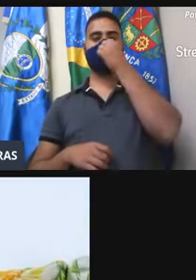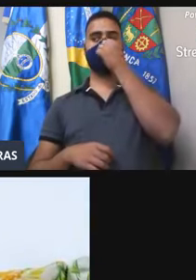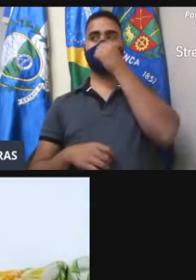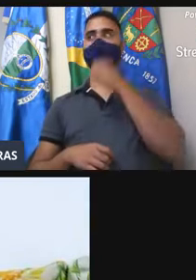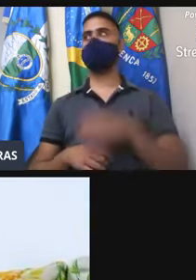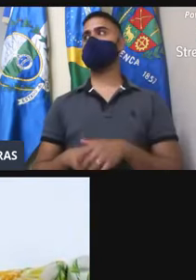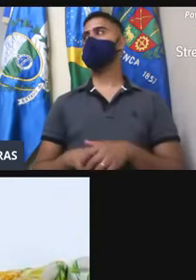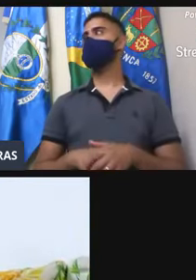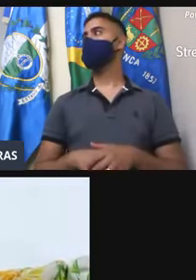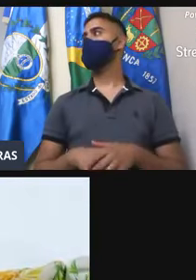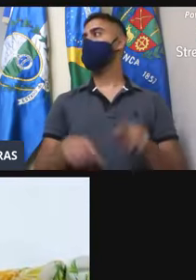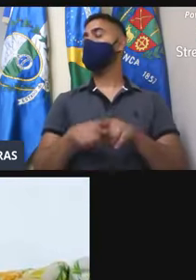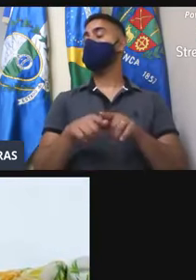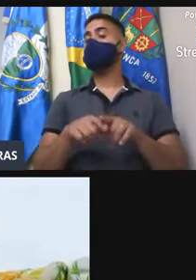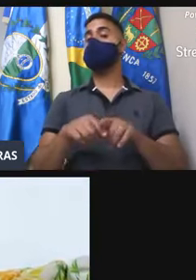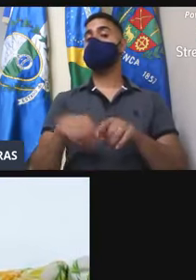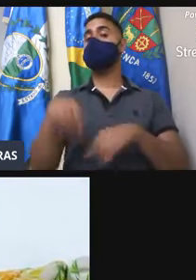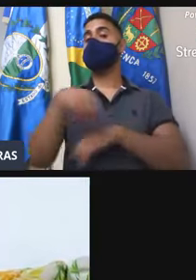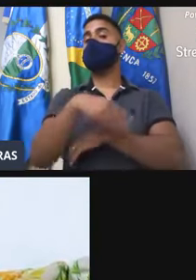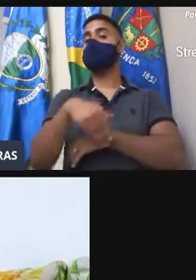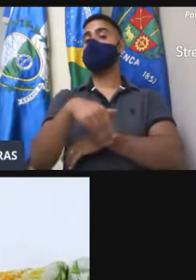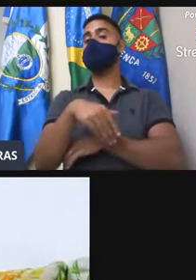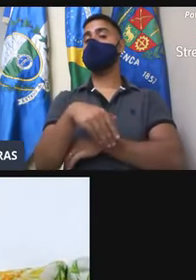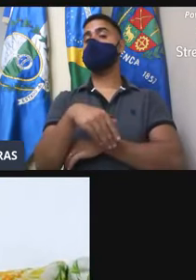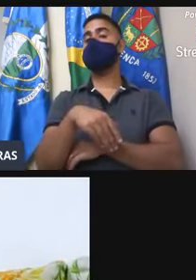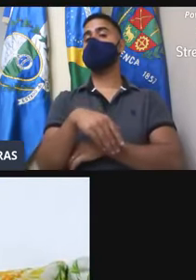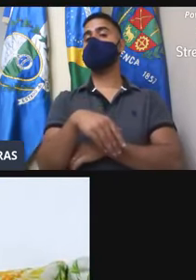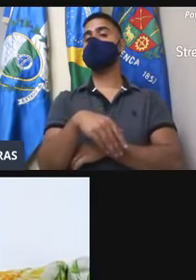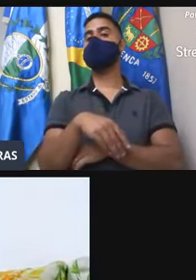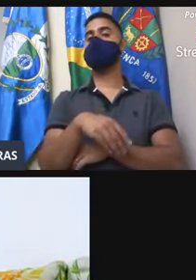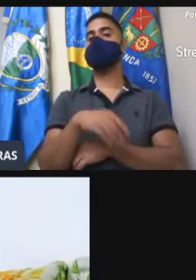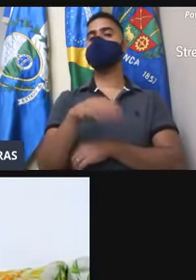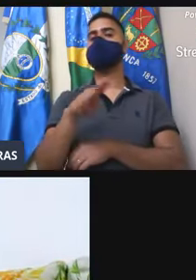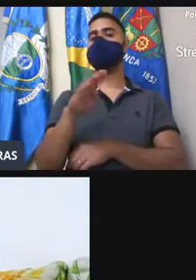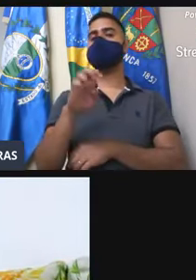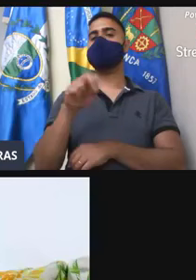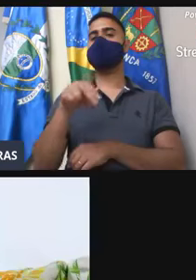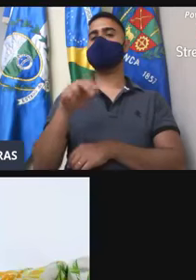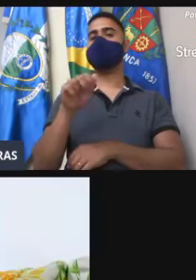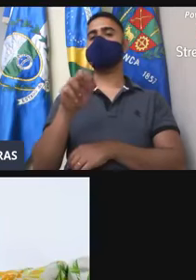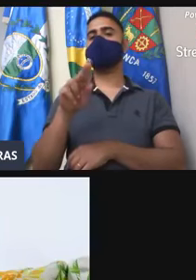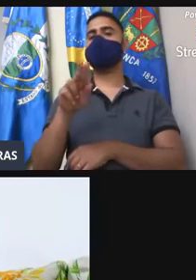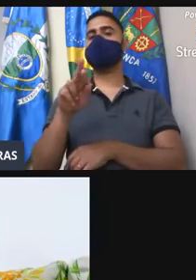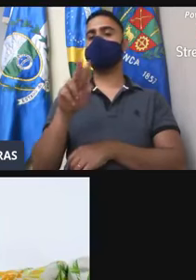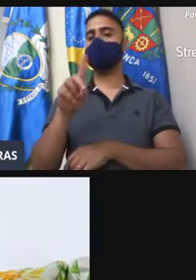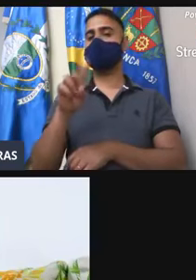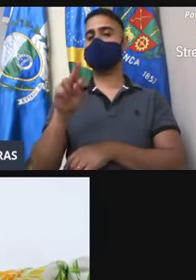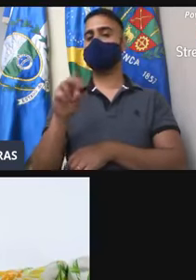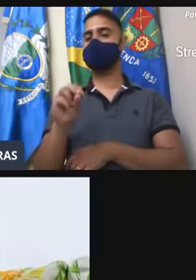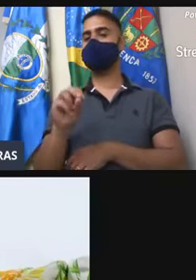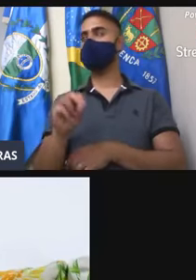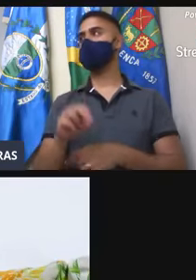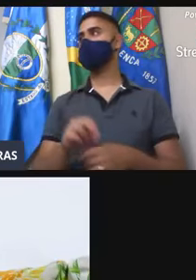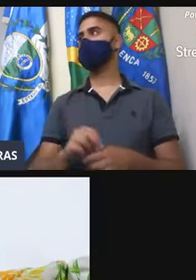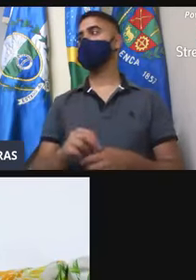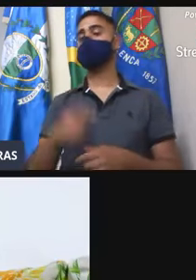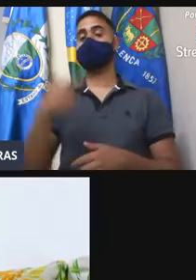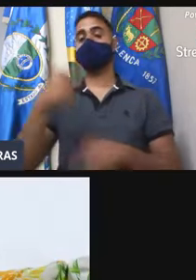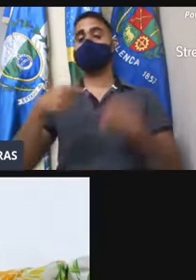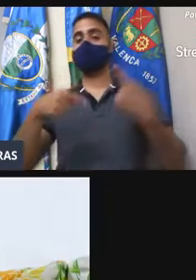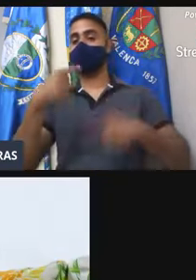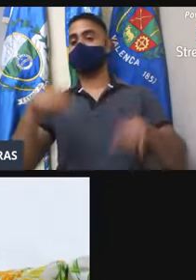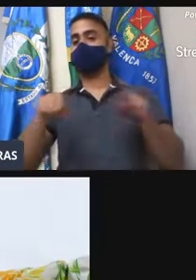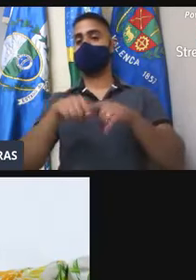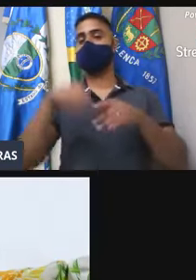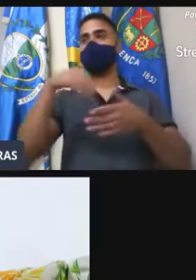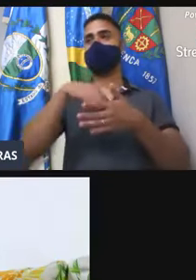Marques, a travessa localizada entre a Rua Bernardino Souza Rocha e a Rua Caixa d'Água, no Distrito de Paraná. Segunda discussão e votação